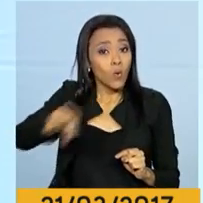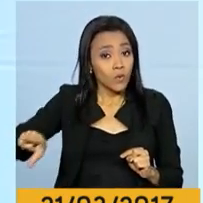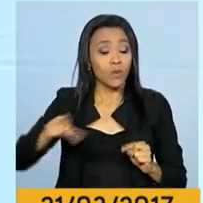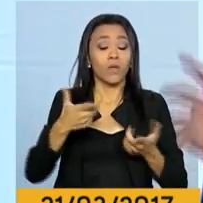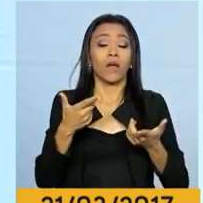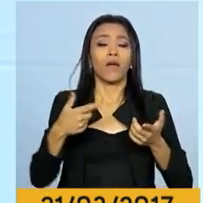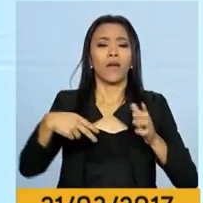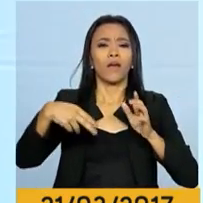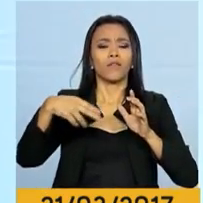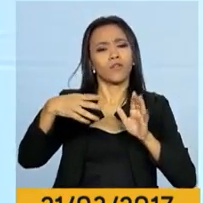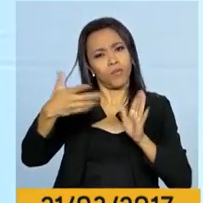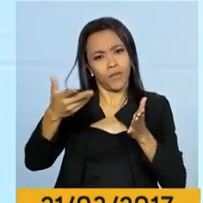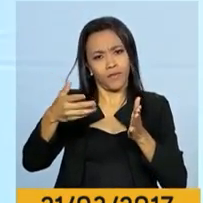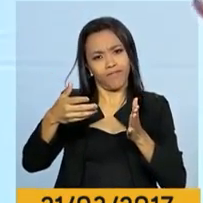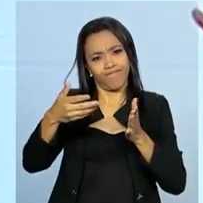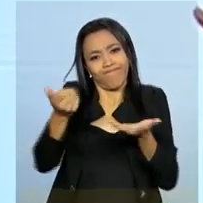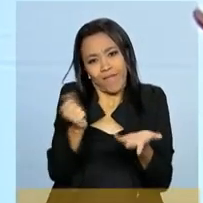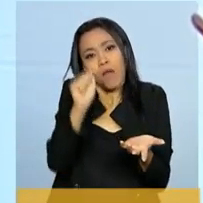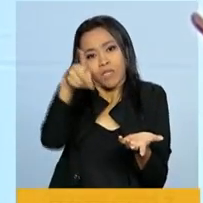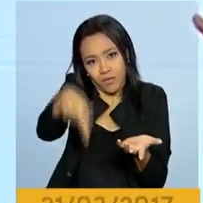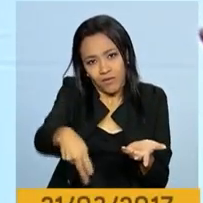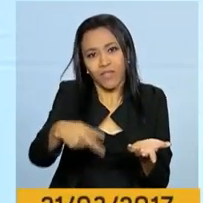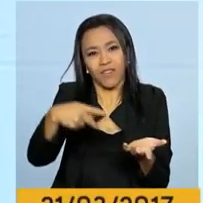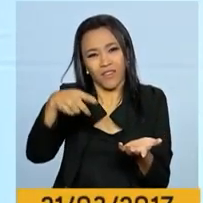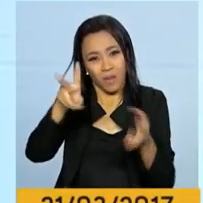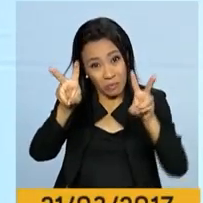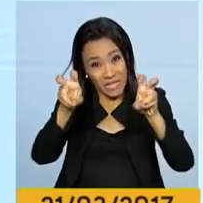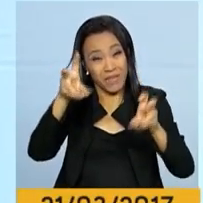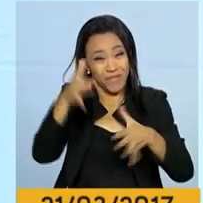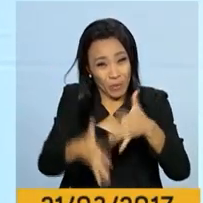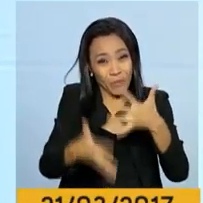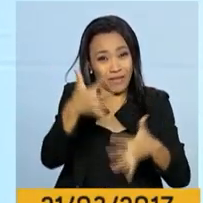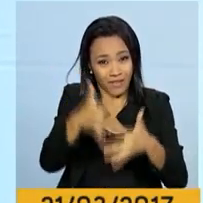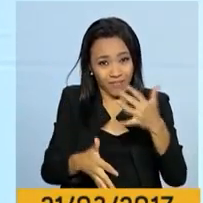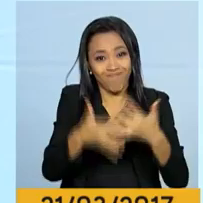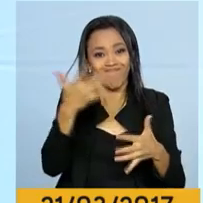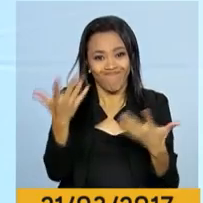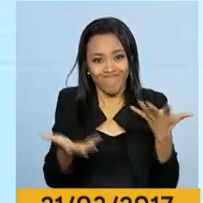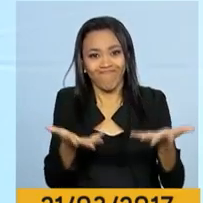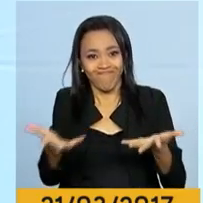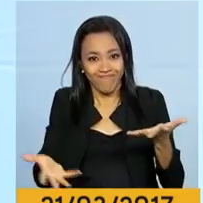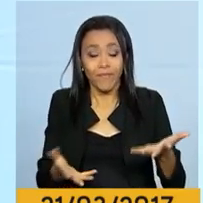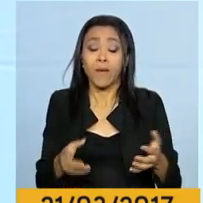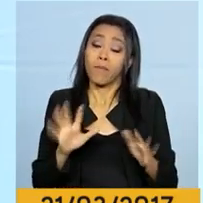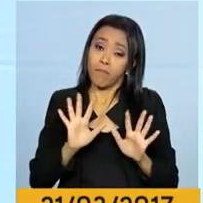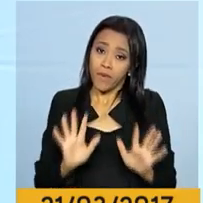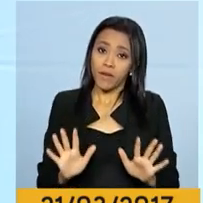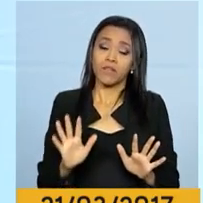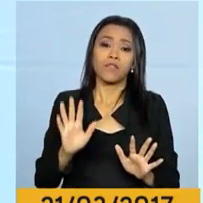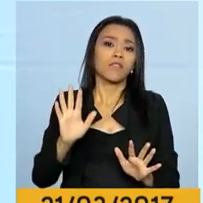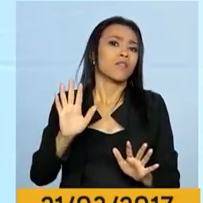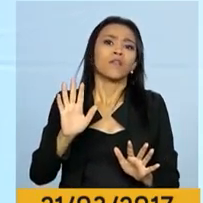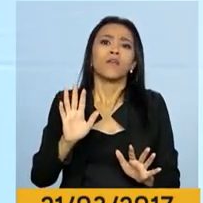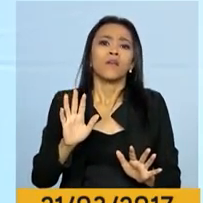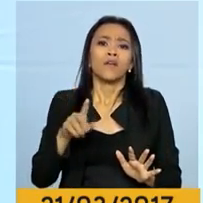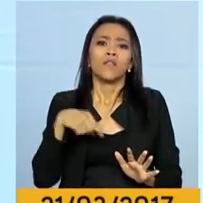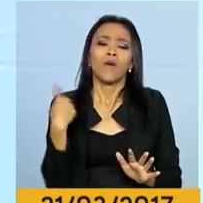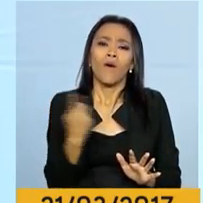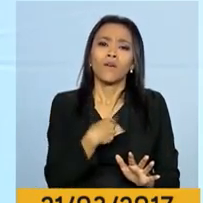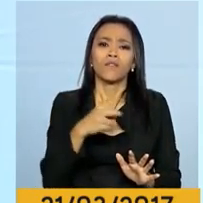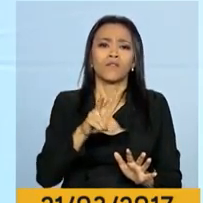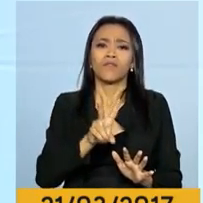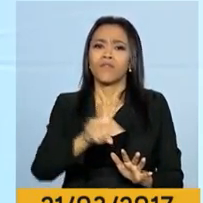social, eu reconheço um tema mais complicado, mas também, convenhamos, em primeiro lugar, jamais haverá